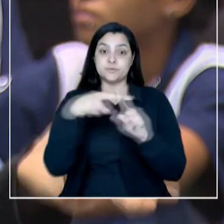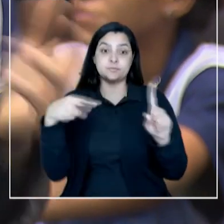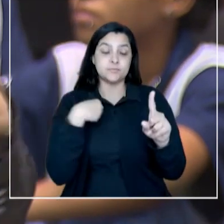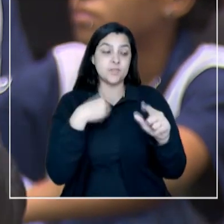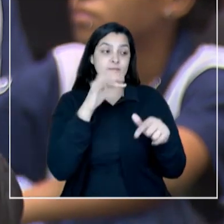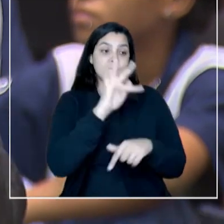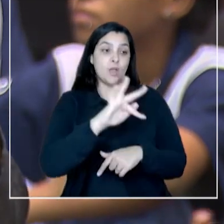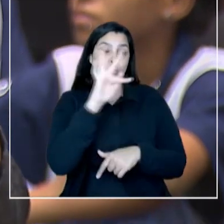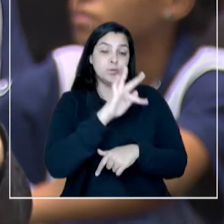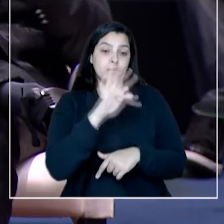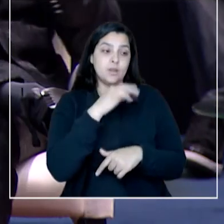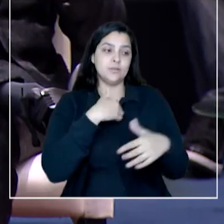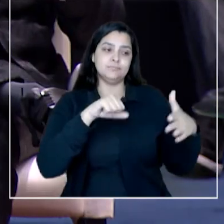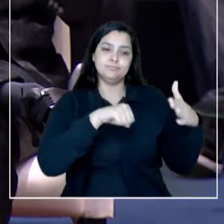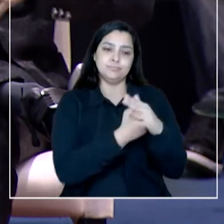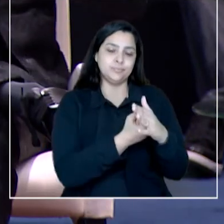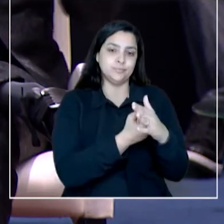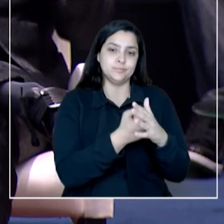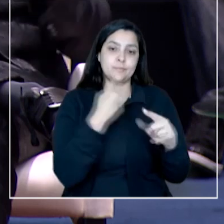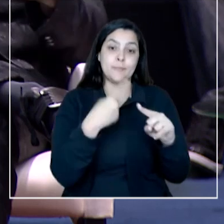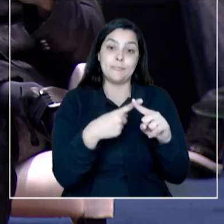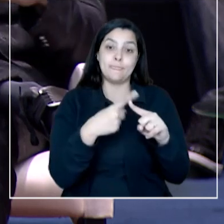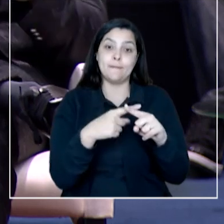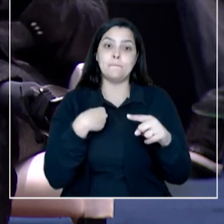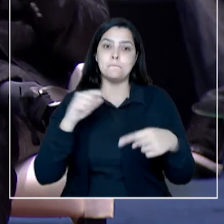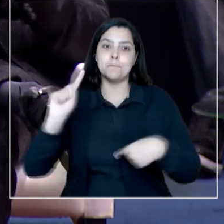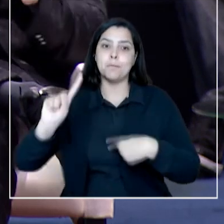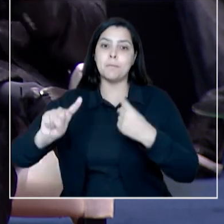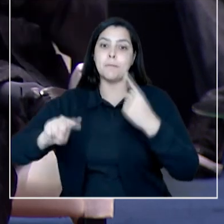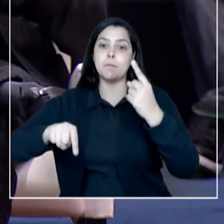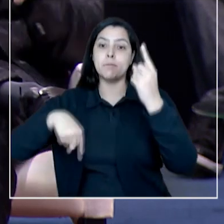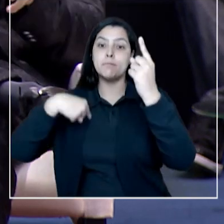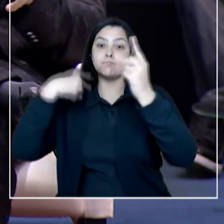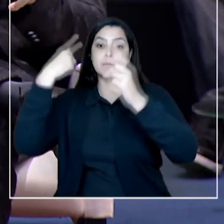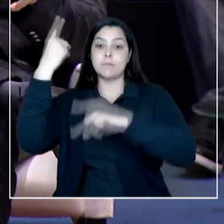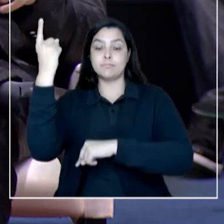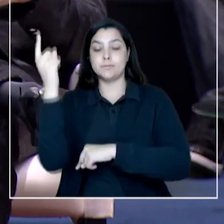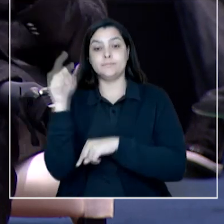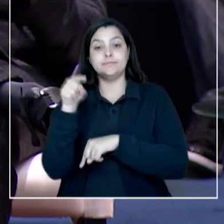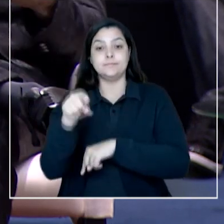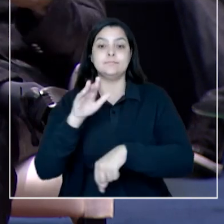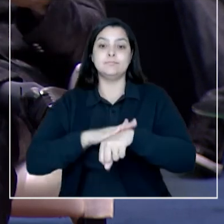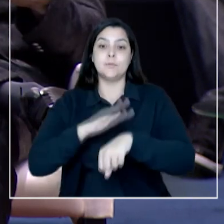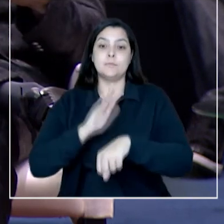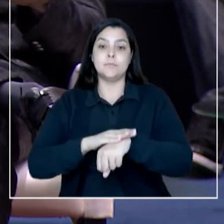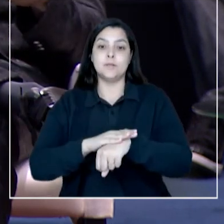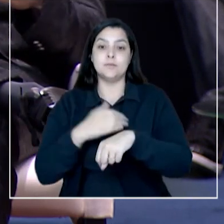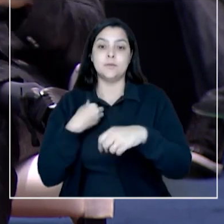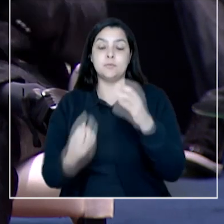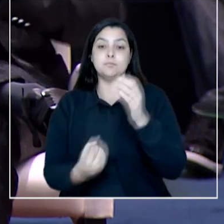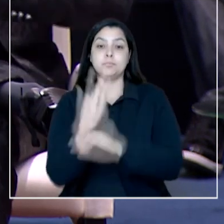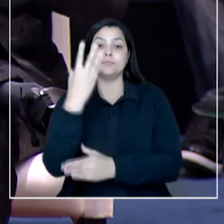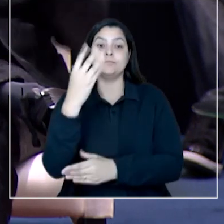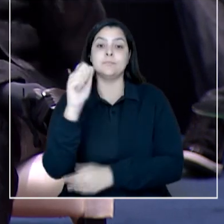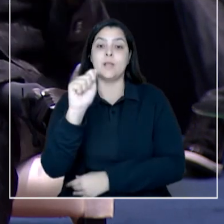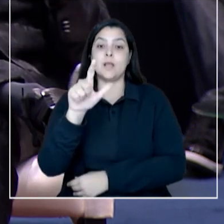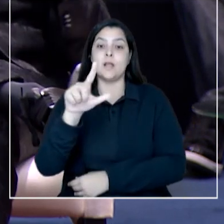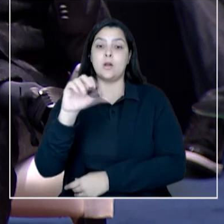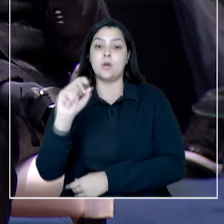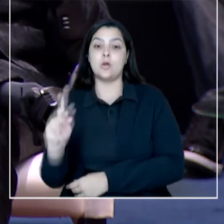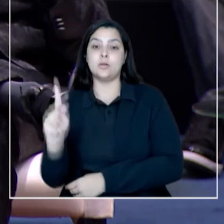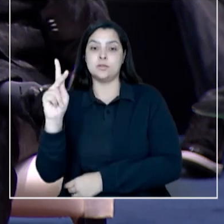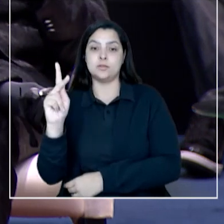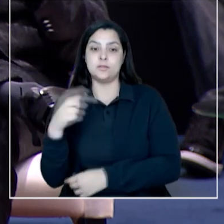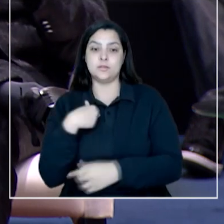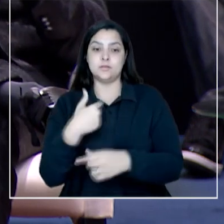eu acabei trancando a universidade, porque começou a dar super certo, porque foi naquele momento que eu criei o Alok, né? Eu tocava como outro projeto